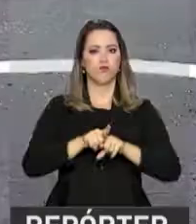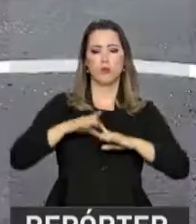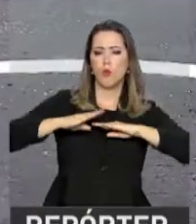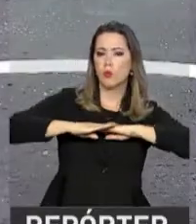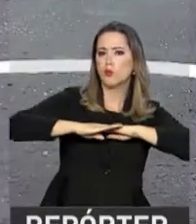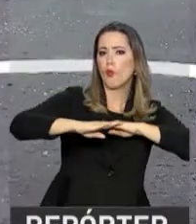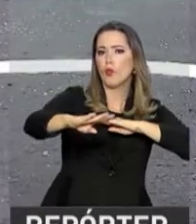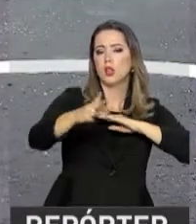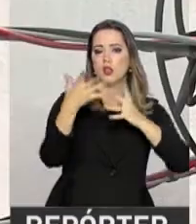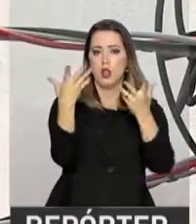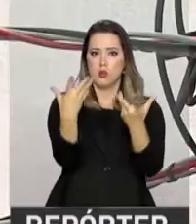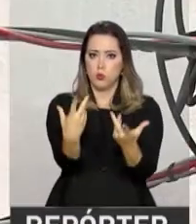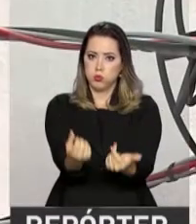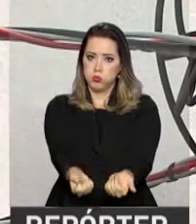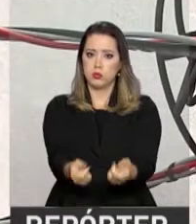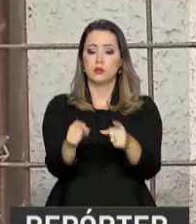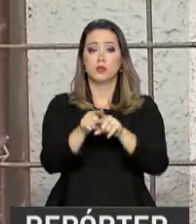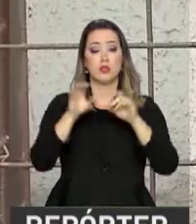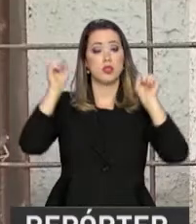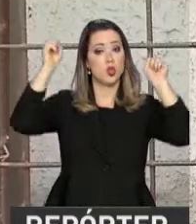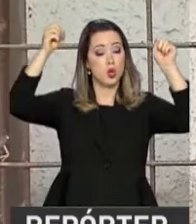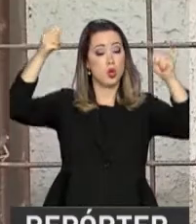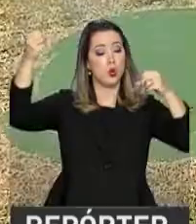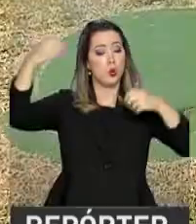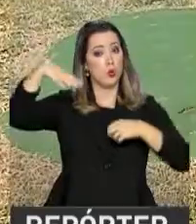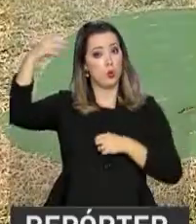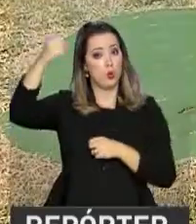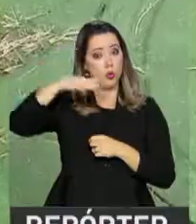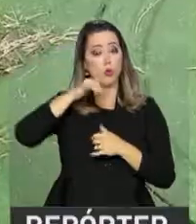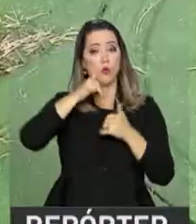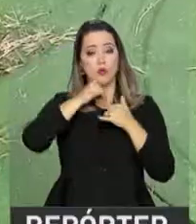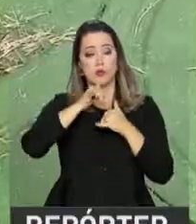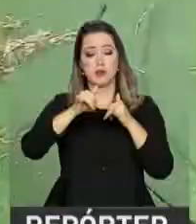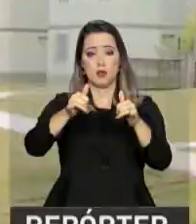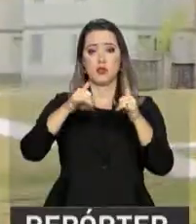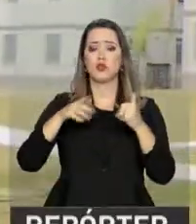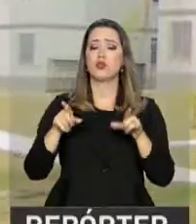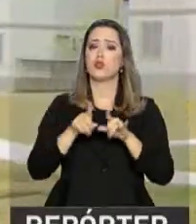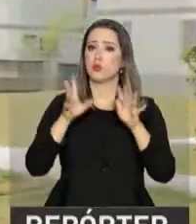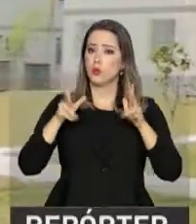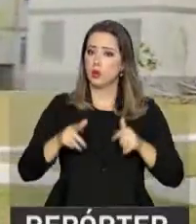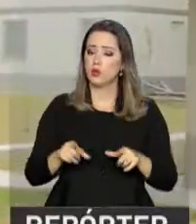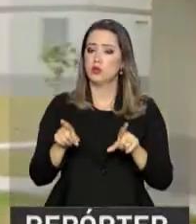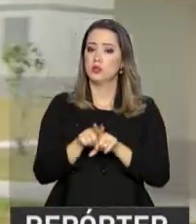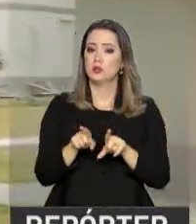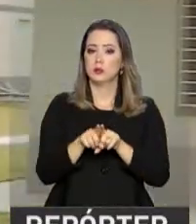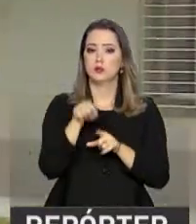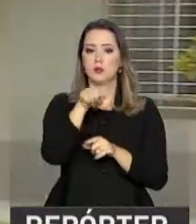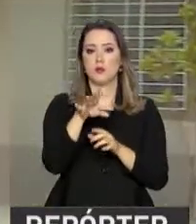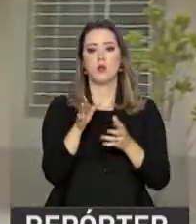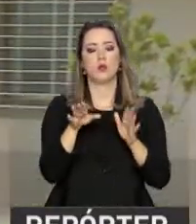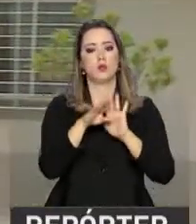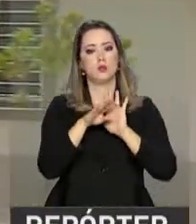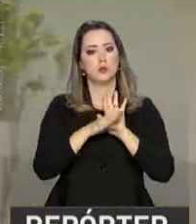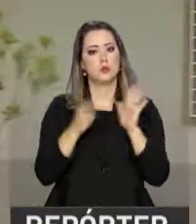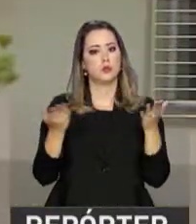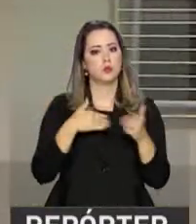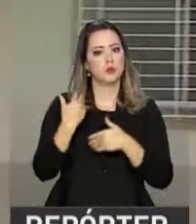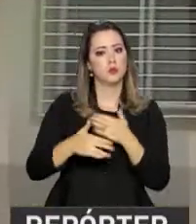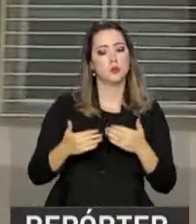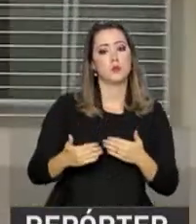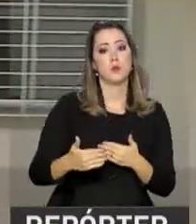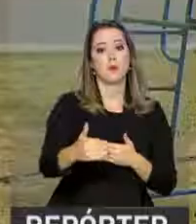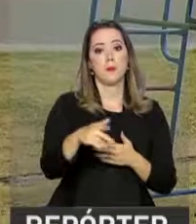pavimentação, drenagem, iluminação e rede de água e esgoto. O empreendimento foi incluído no programa Agora é